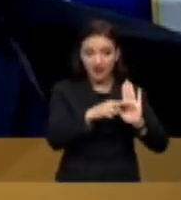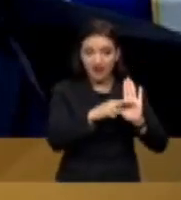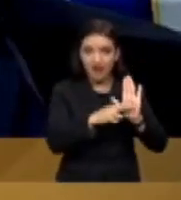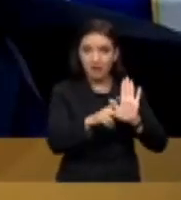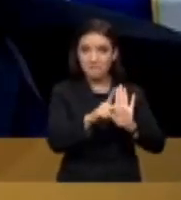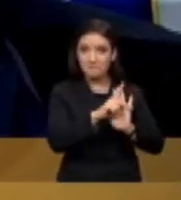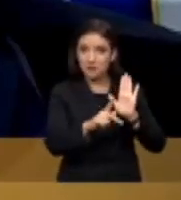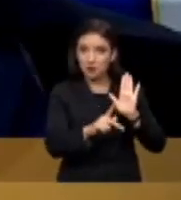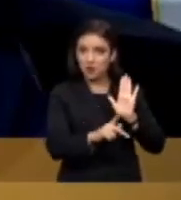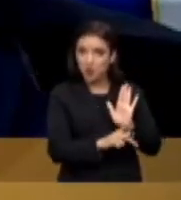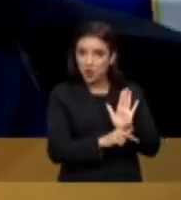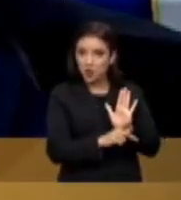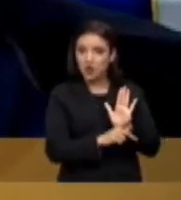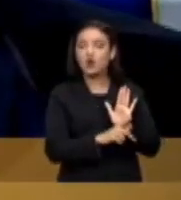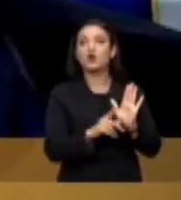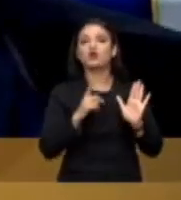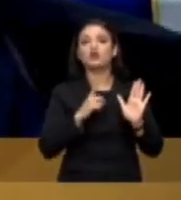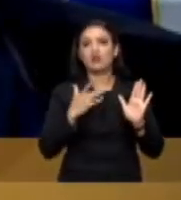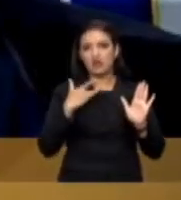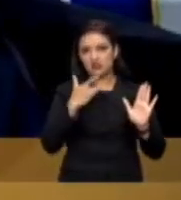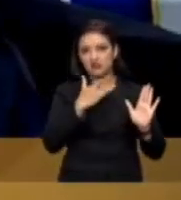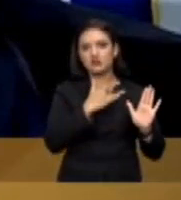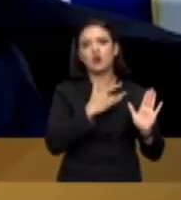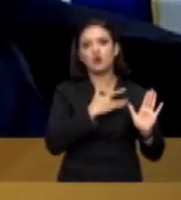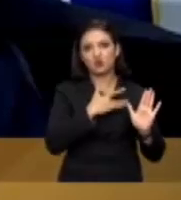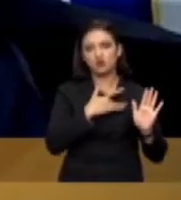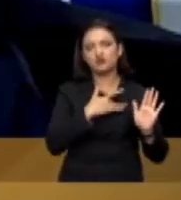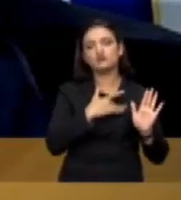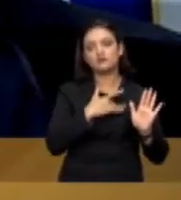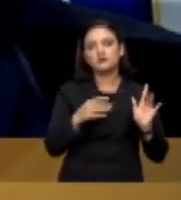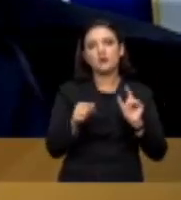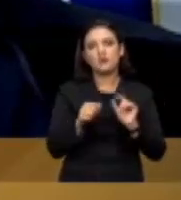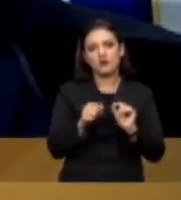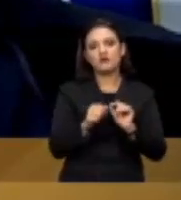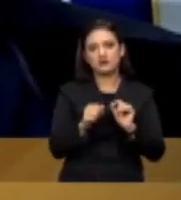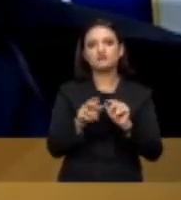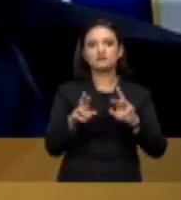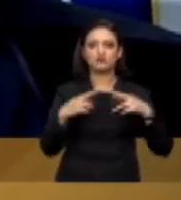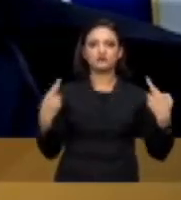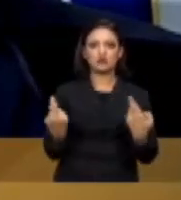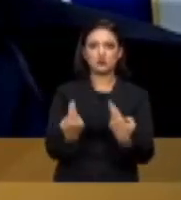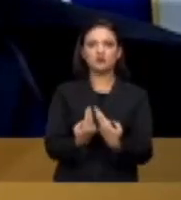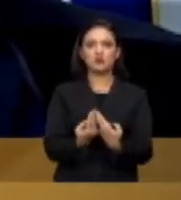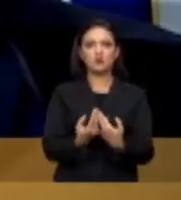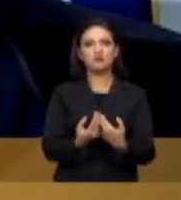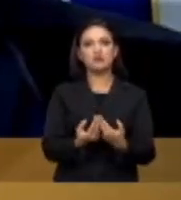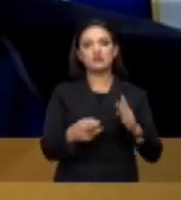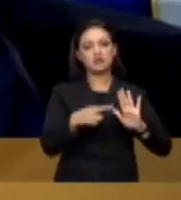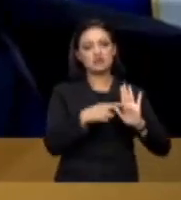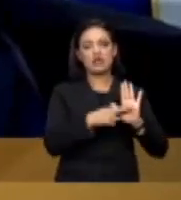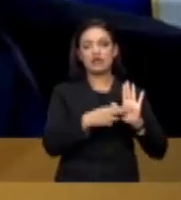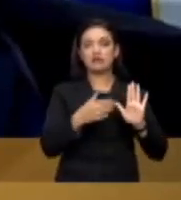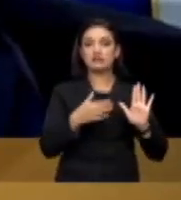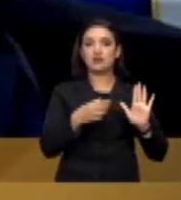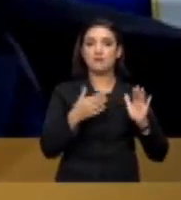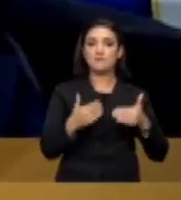setoriais para as atividades religiosas e o atendimento das medidas sanitárias definidas pelo Ministério da Saúde. Ou seja,